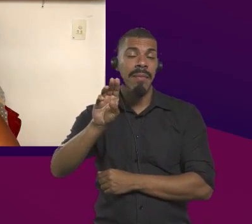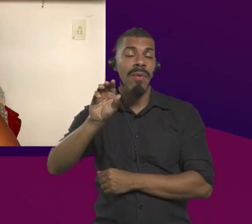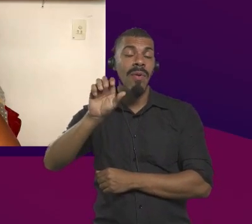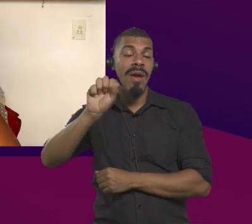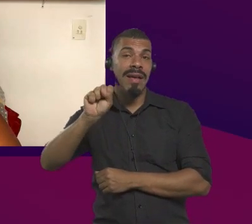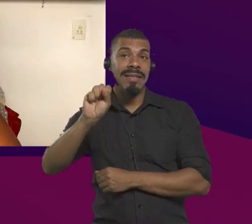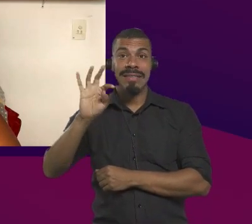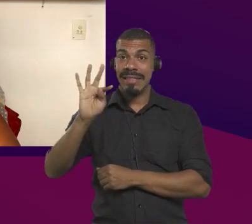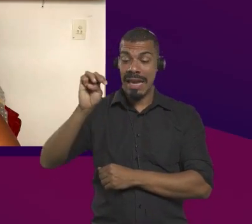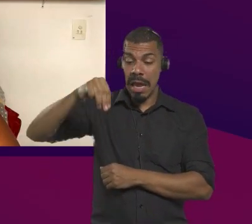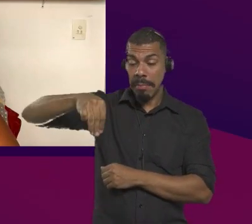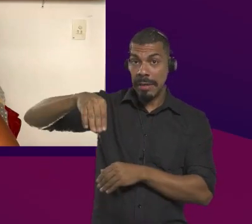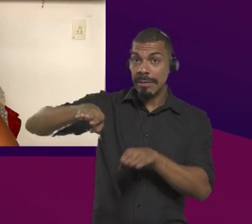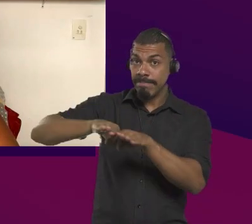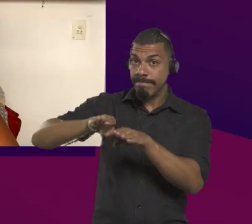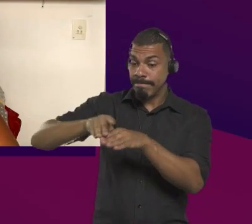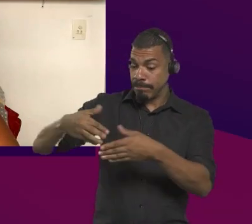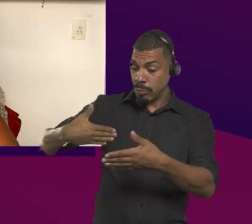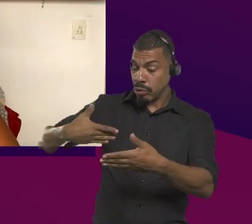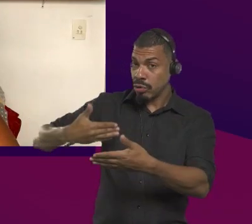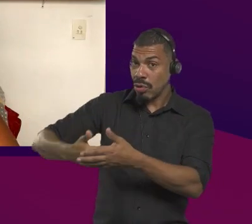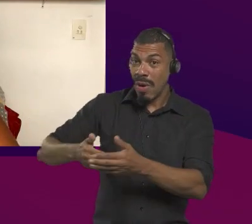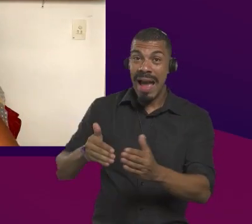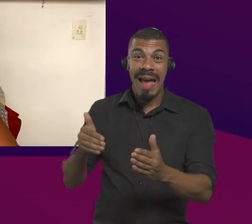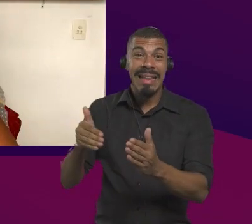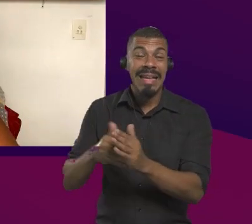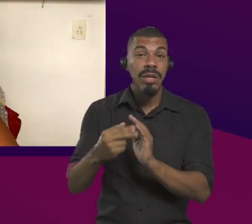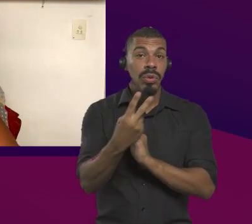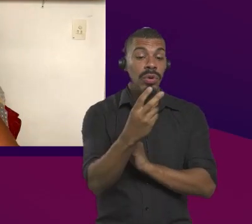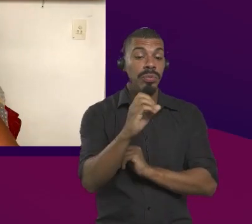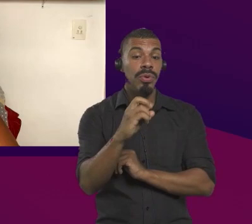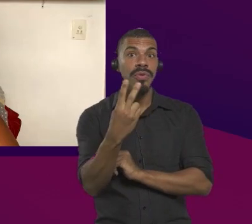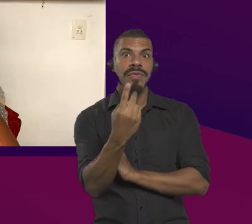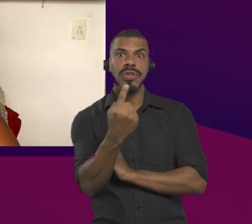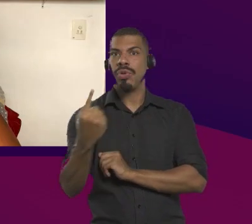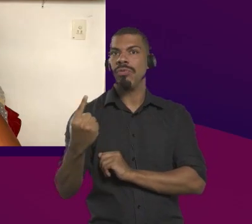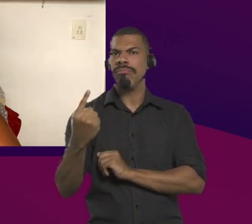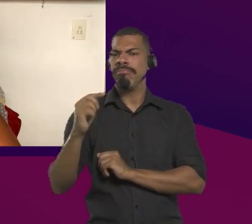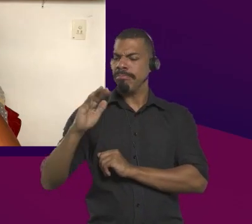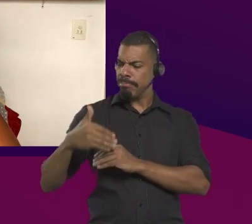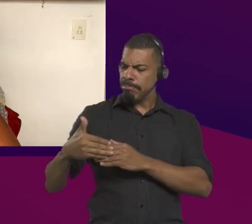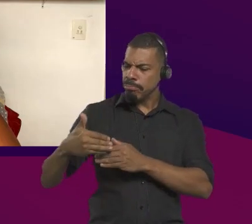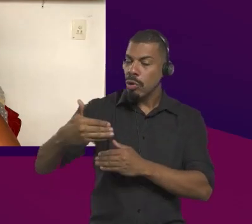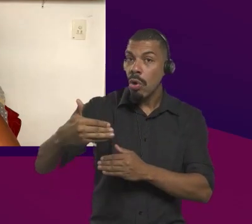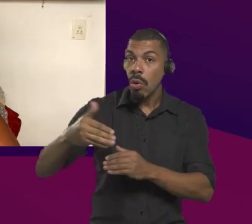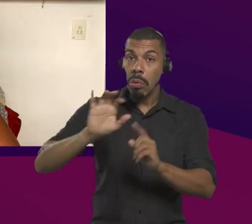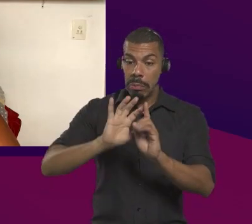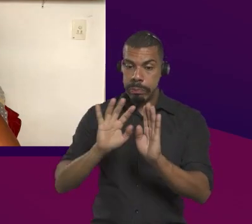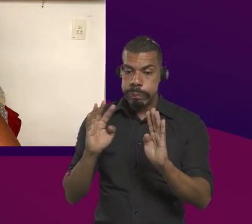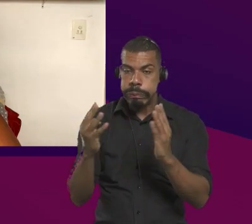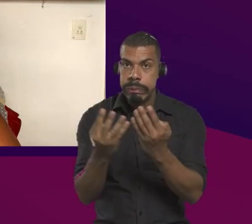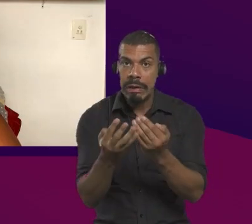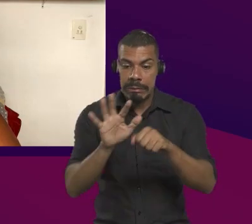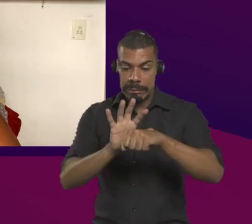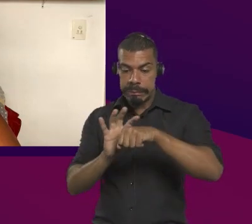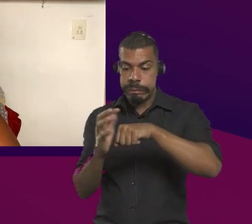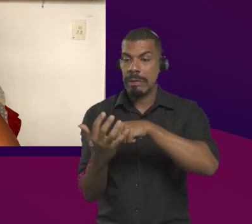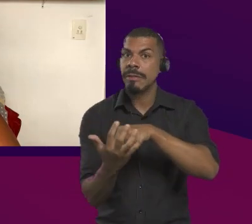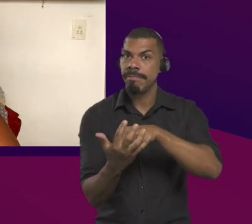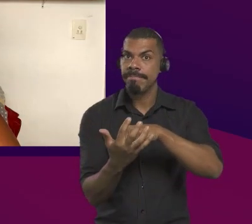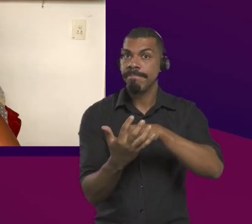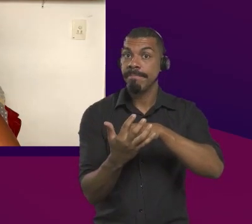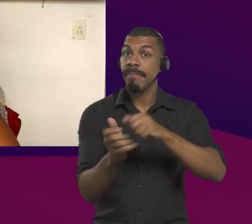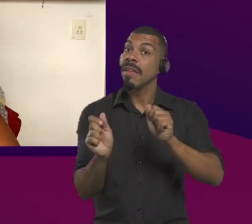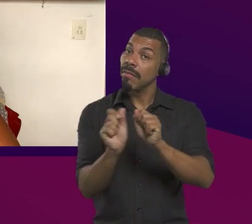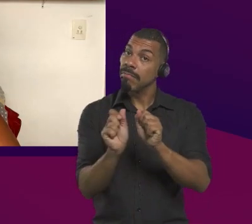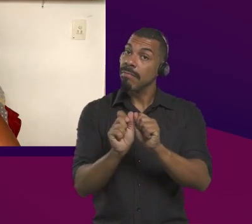era uma tendência até 2021, né? Então ainda vai seguir a tendência. Vai virar moda. E a pandemia, a gente não está agradecendo, ela